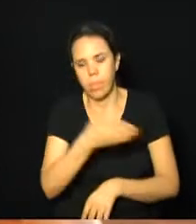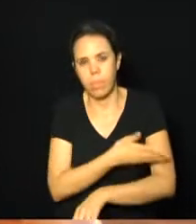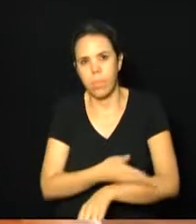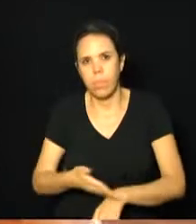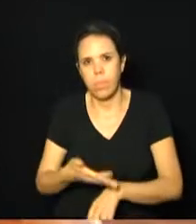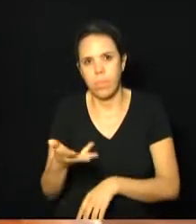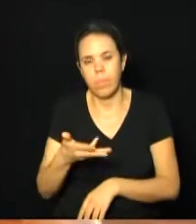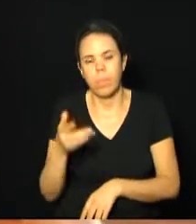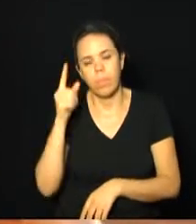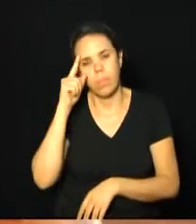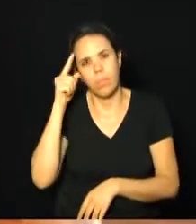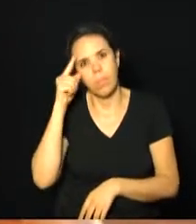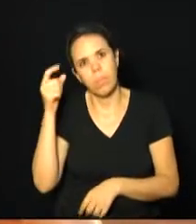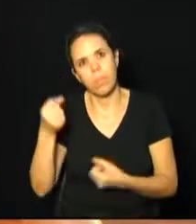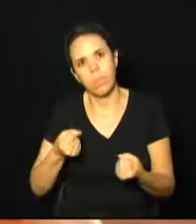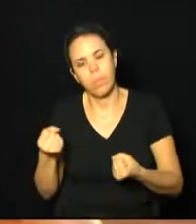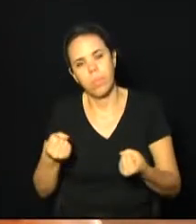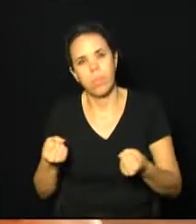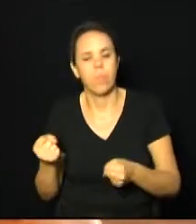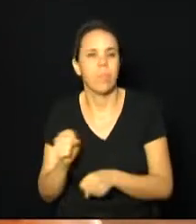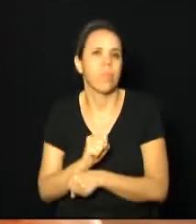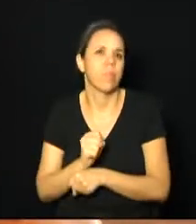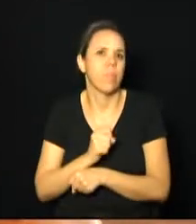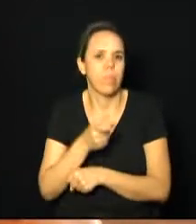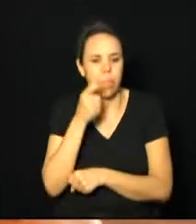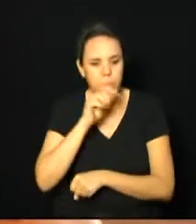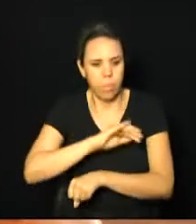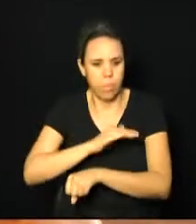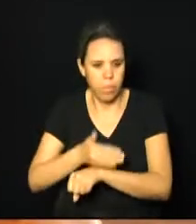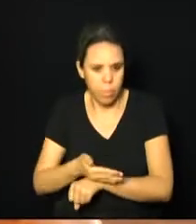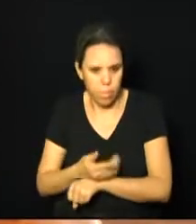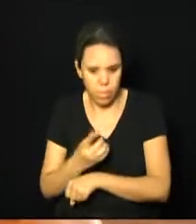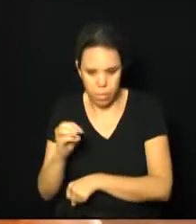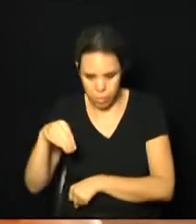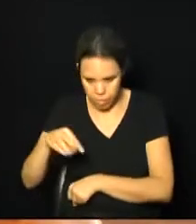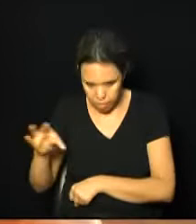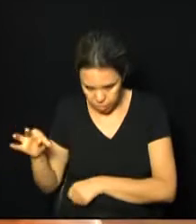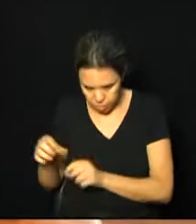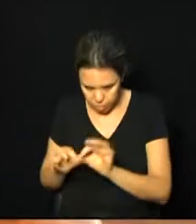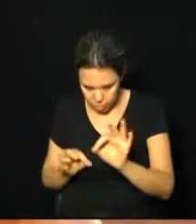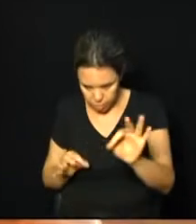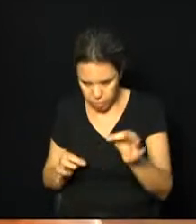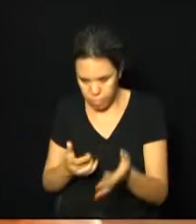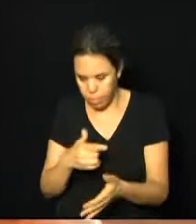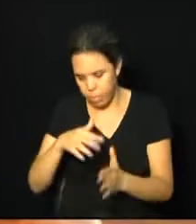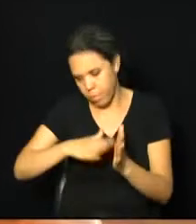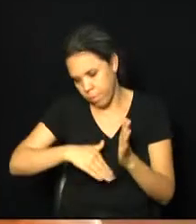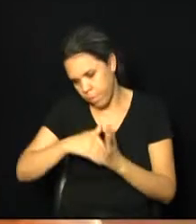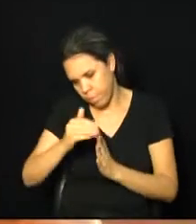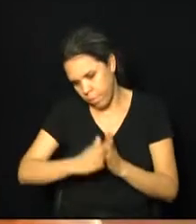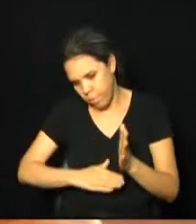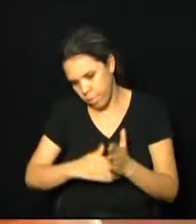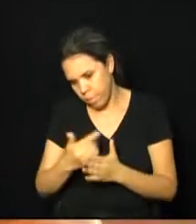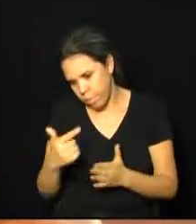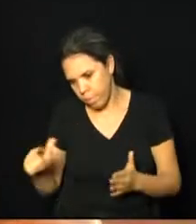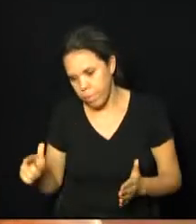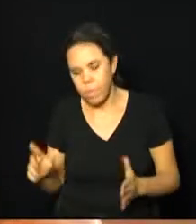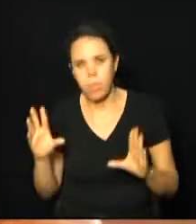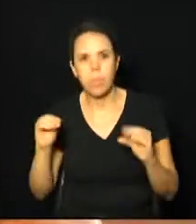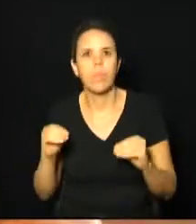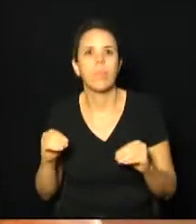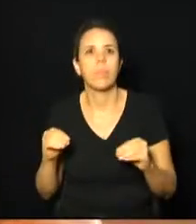acostumado a passar todo dia ali, você vai ver a lombada quando está a 10 metros do sua Porque frente. não tem a pintura de solo, né? E à